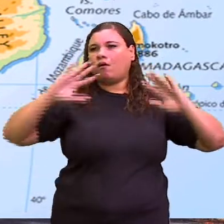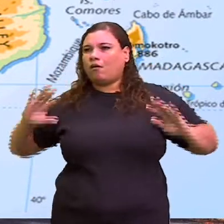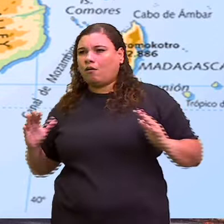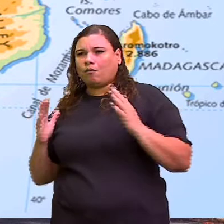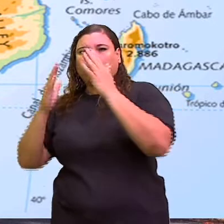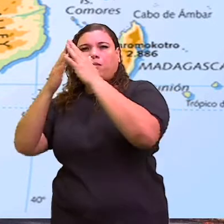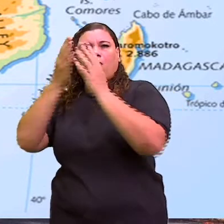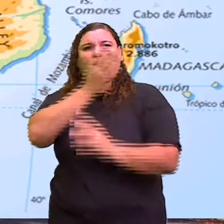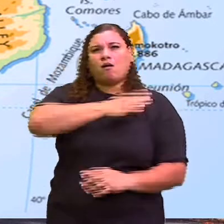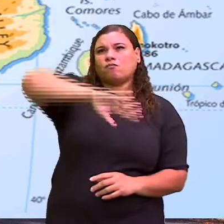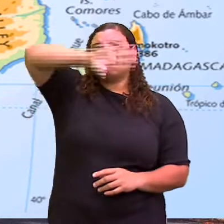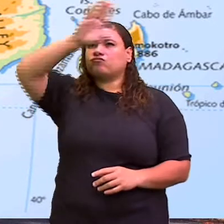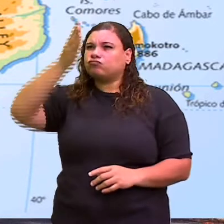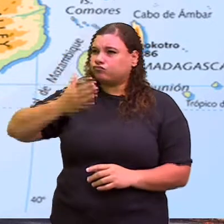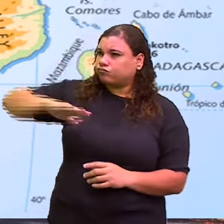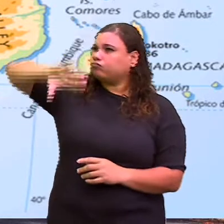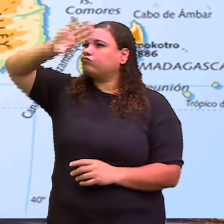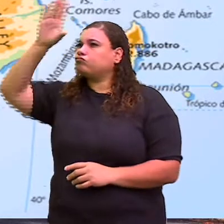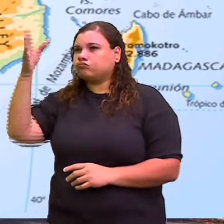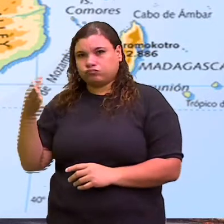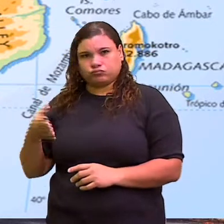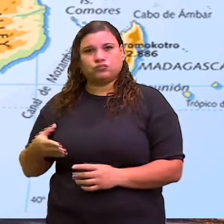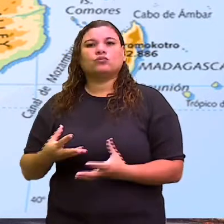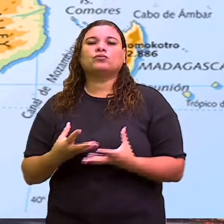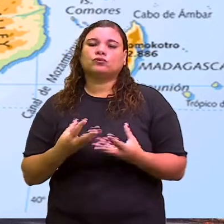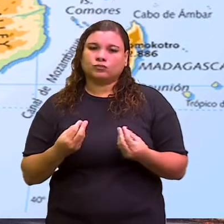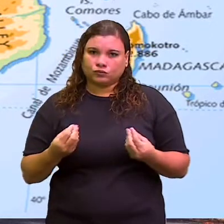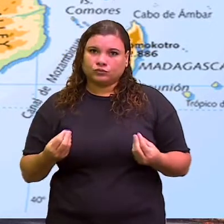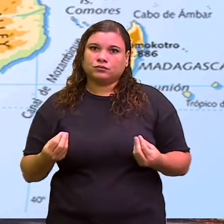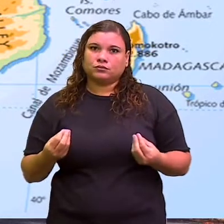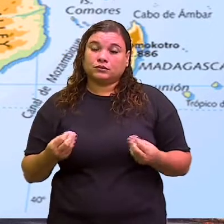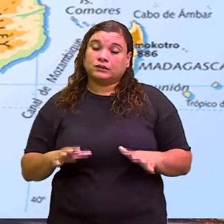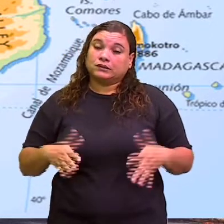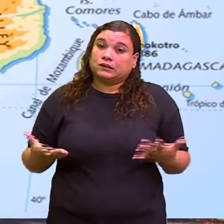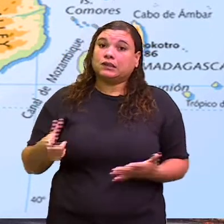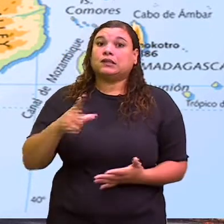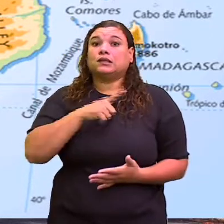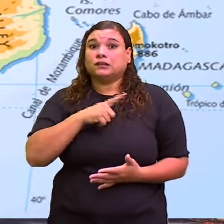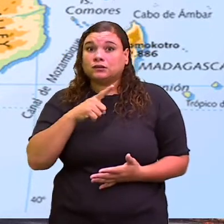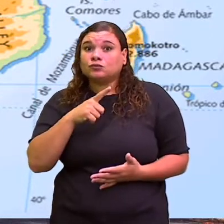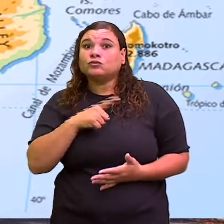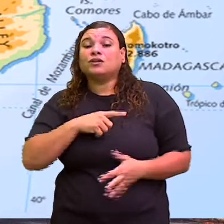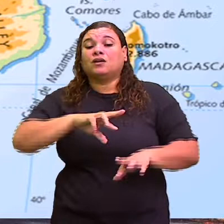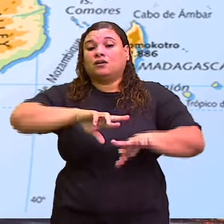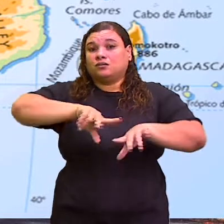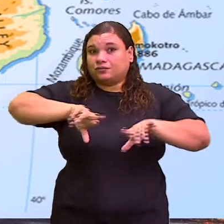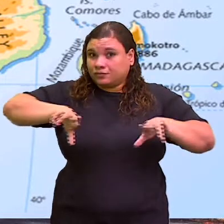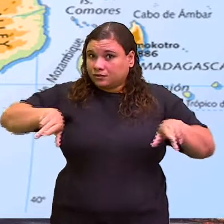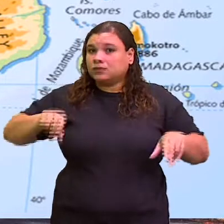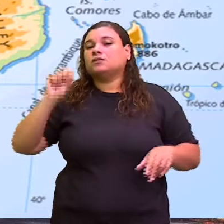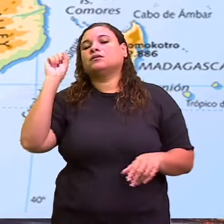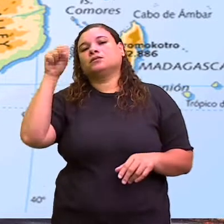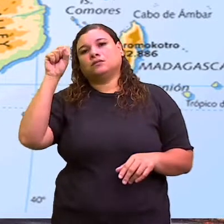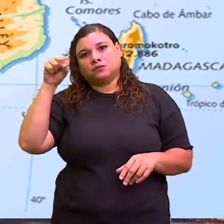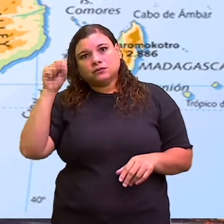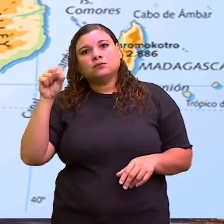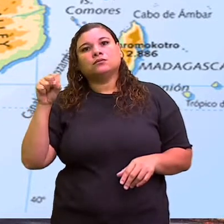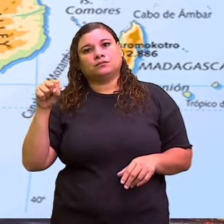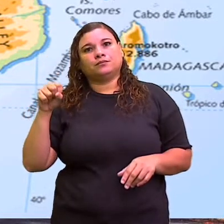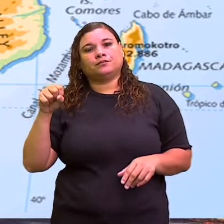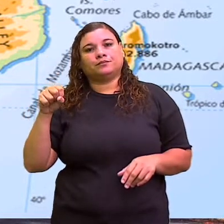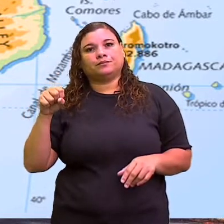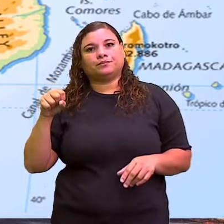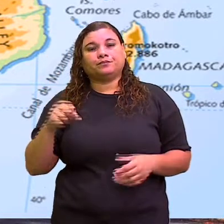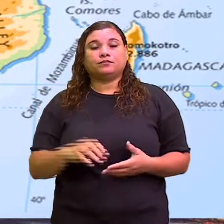quê? Diversidade. E isso é importante, tá certo? Observe